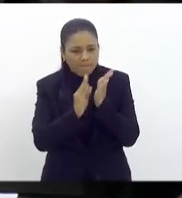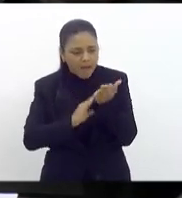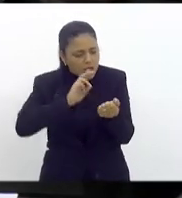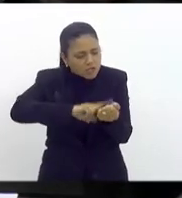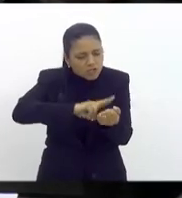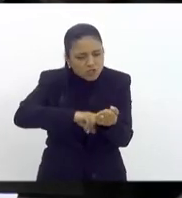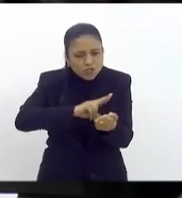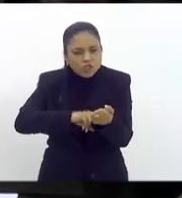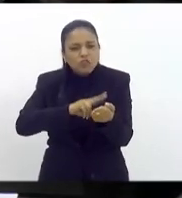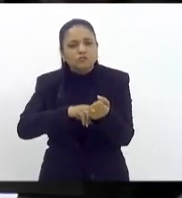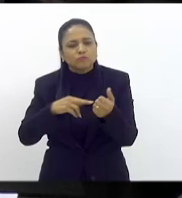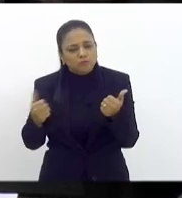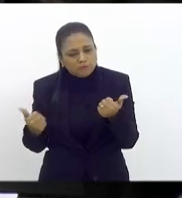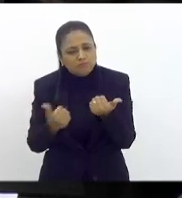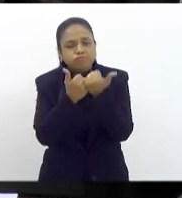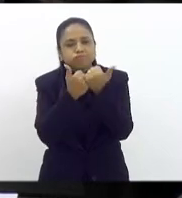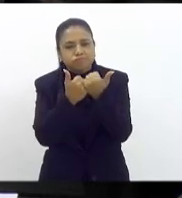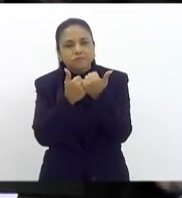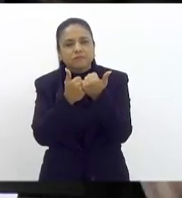comigo,